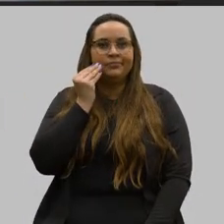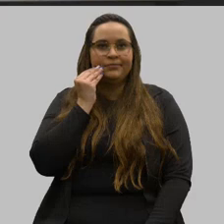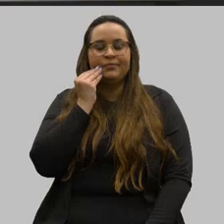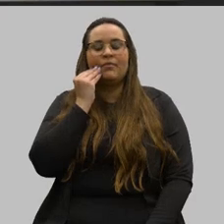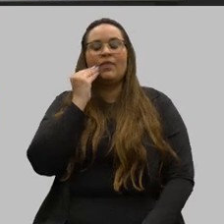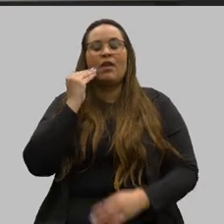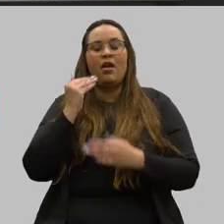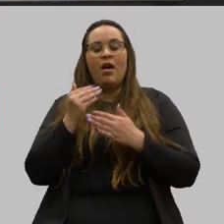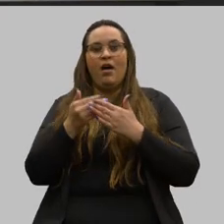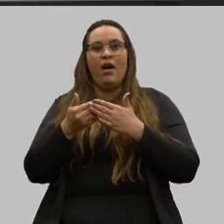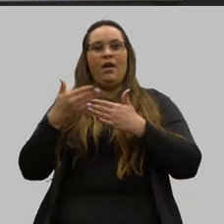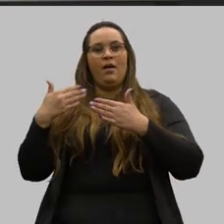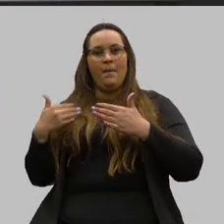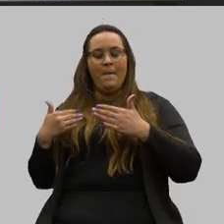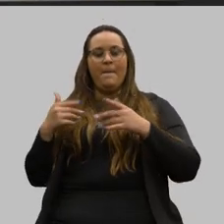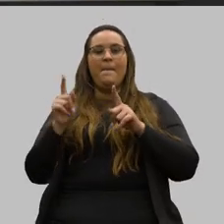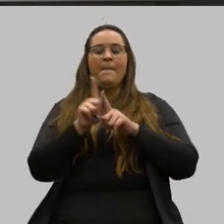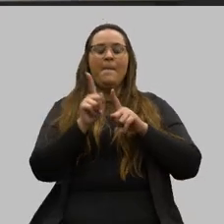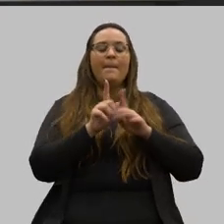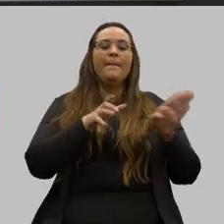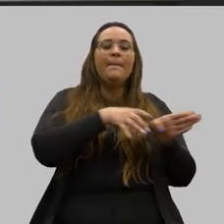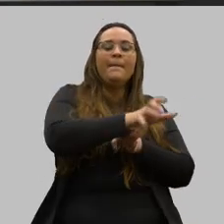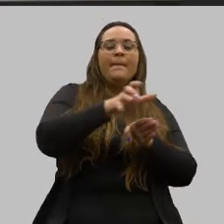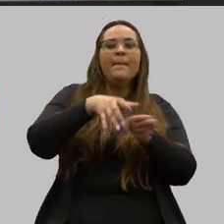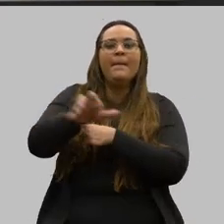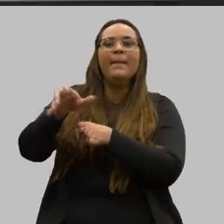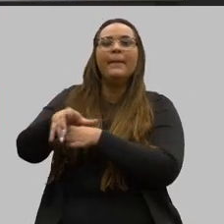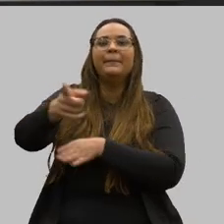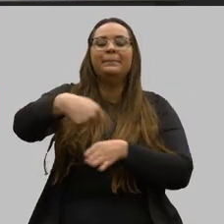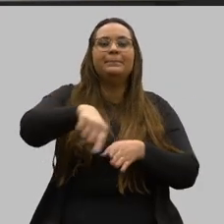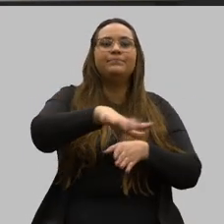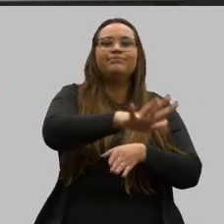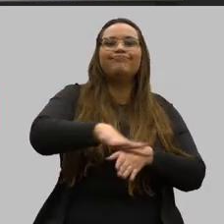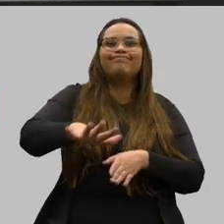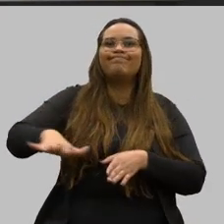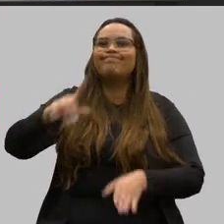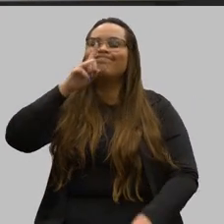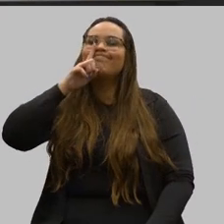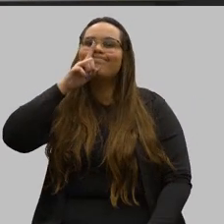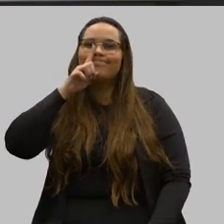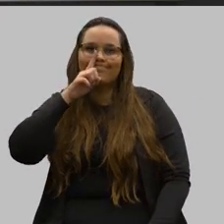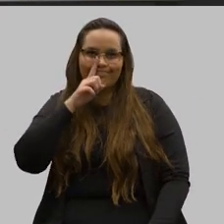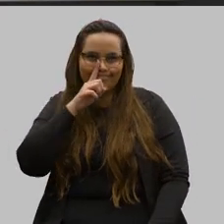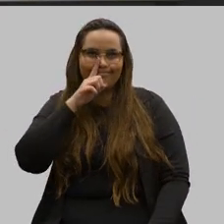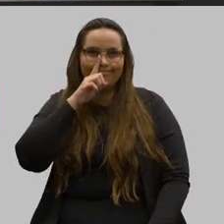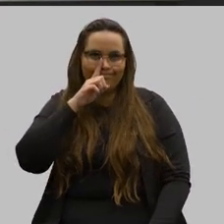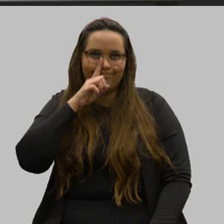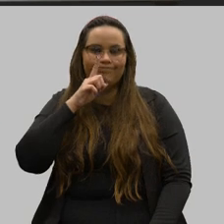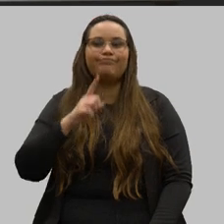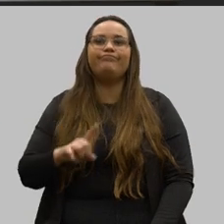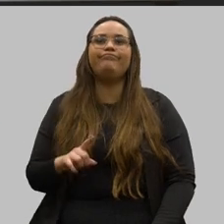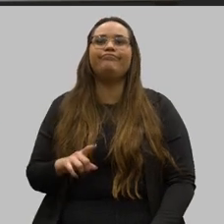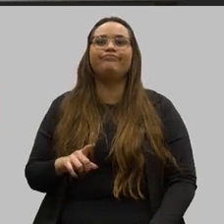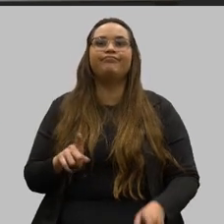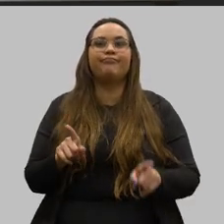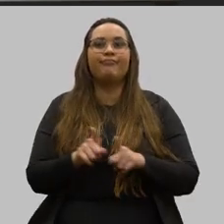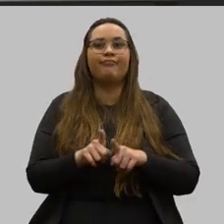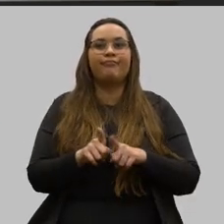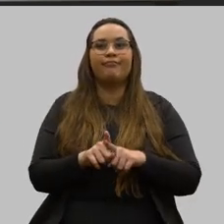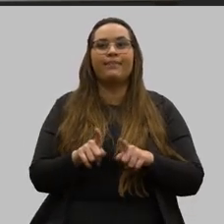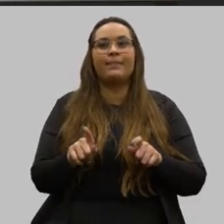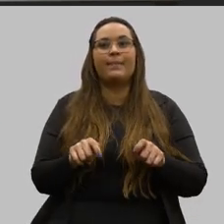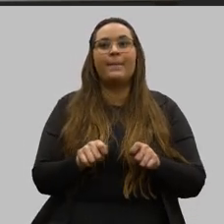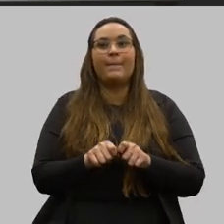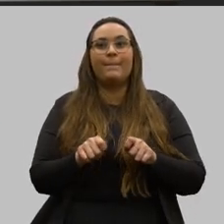e orientações à comunidades em áreas de risco só é é muito importante que a gente atue então fazemos também e atuamos